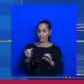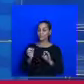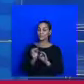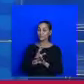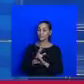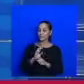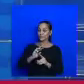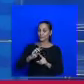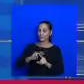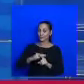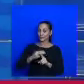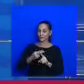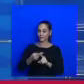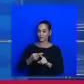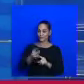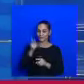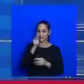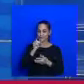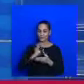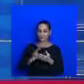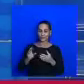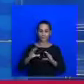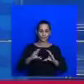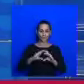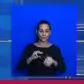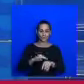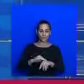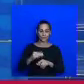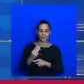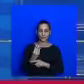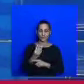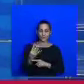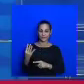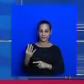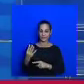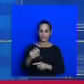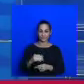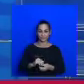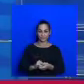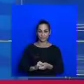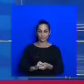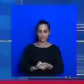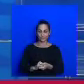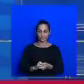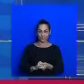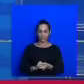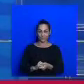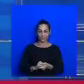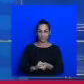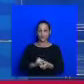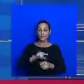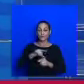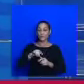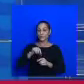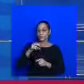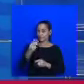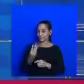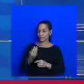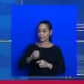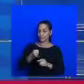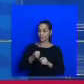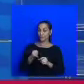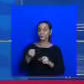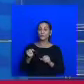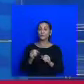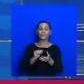dupla cena. Boa sorte. Bola marrom 34. Marrom número 34. Foram sorteados 3